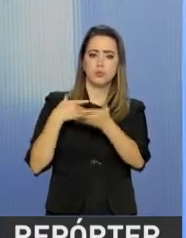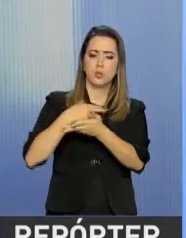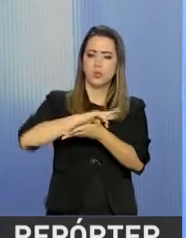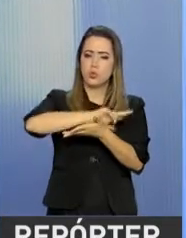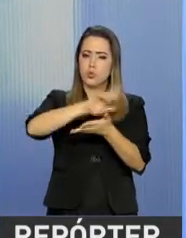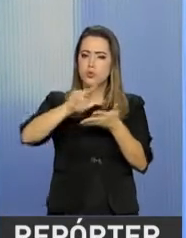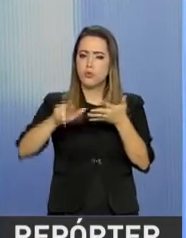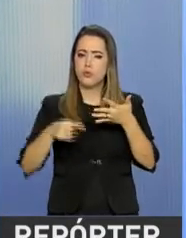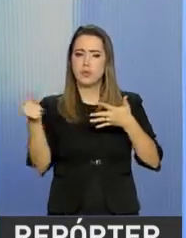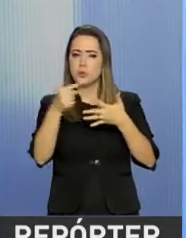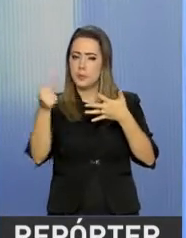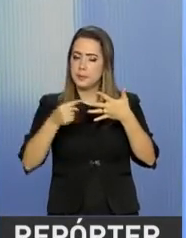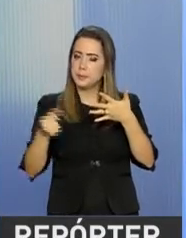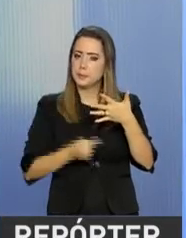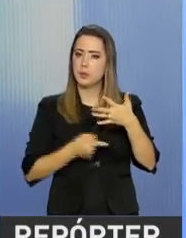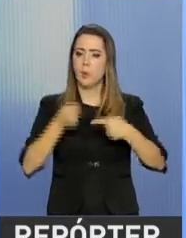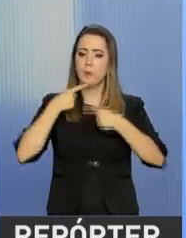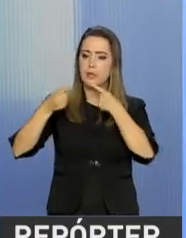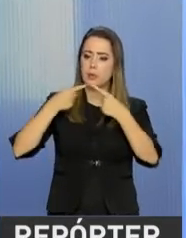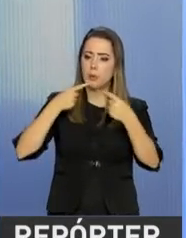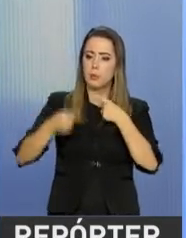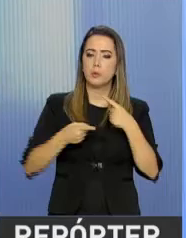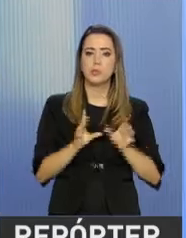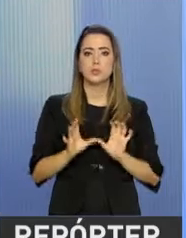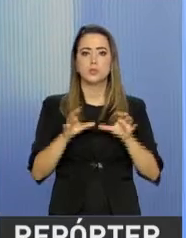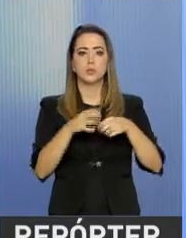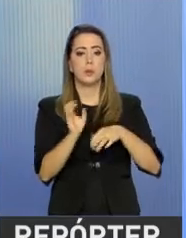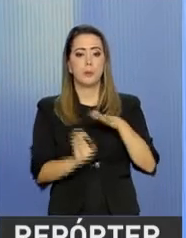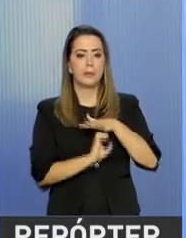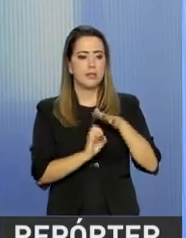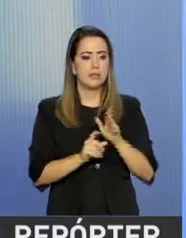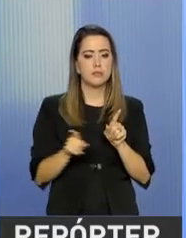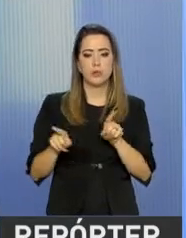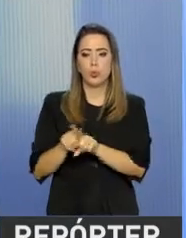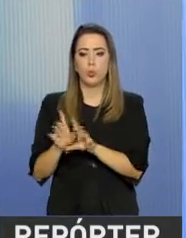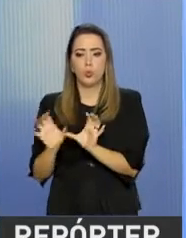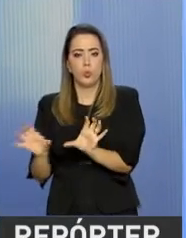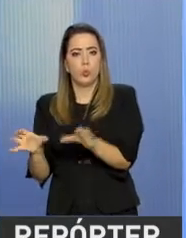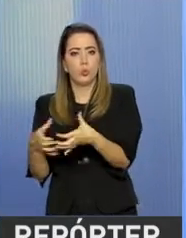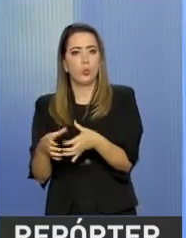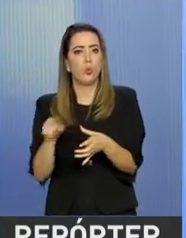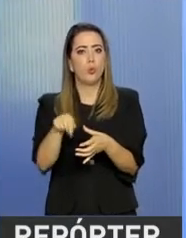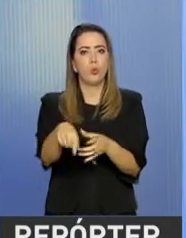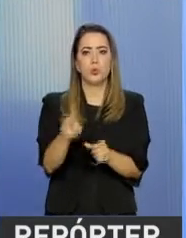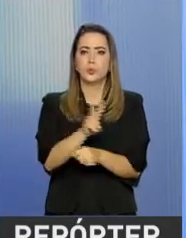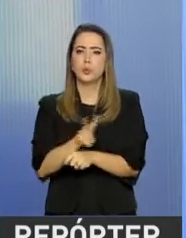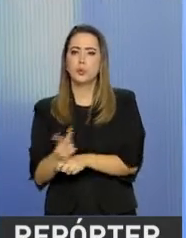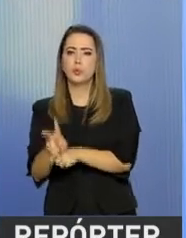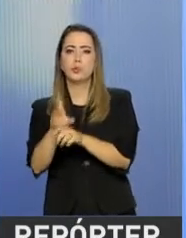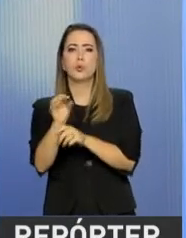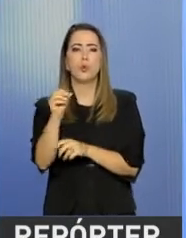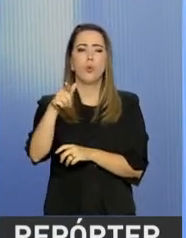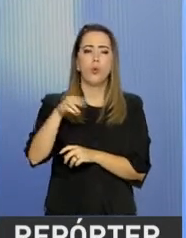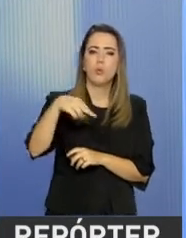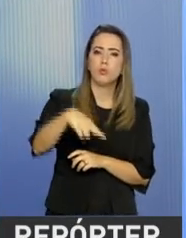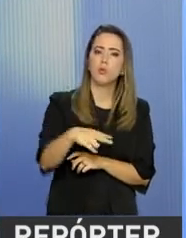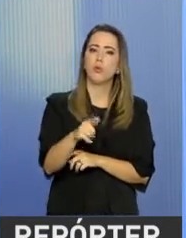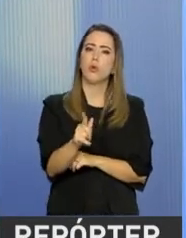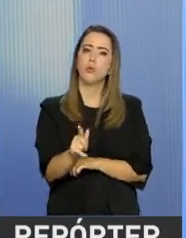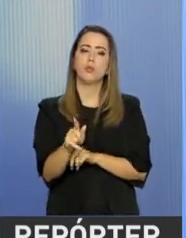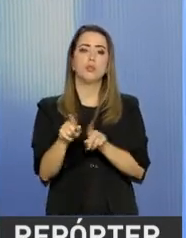interações entre pessoas pessoas com empresas com corporações ampcon ngc tem muitas origens